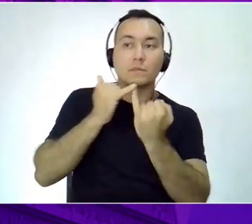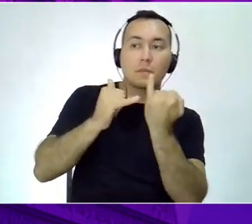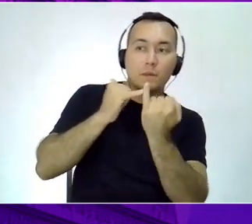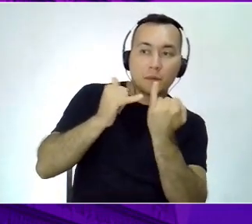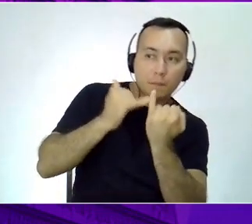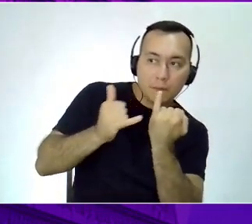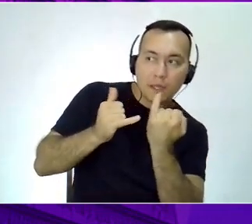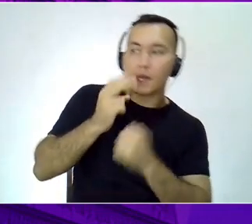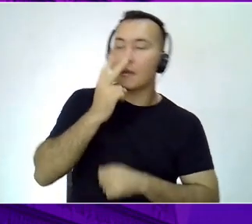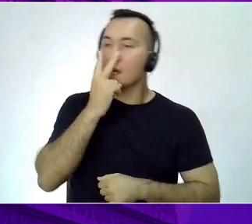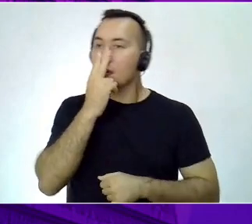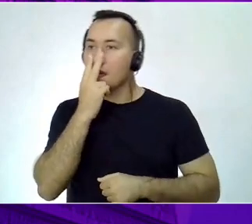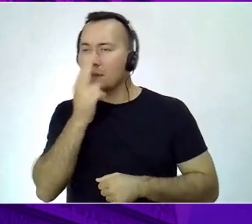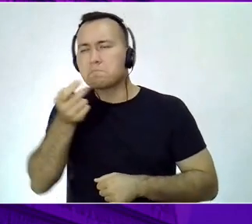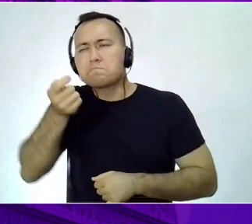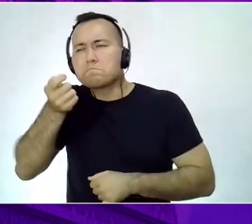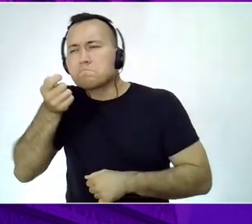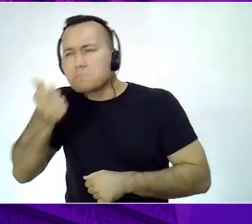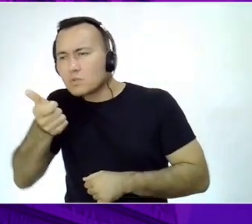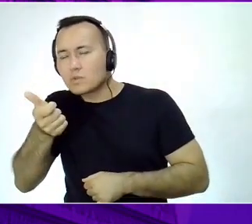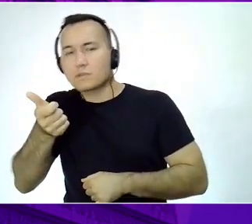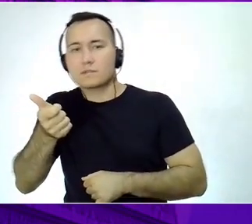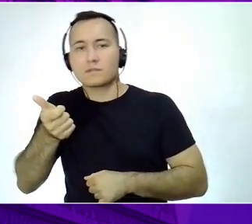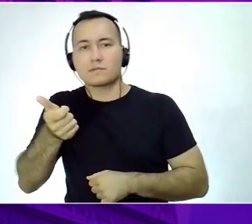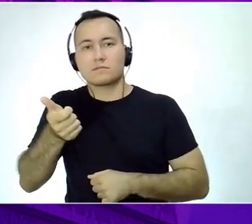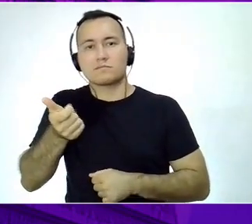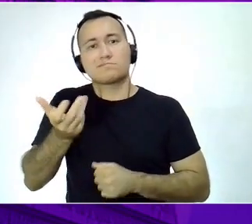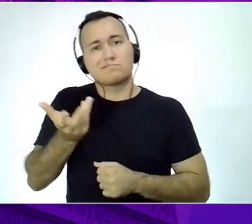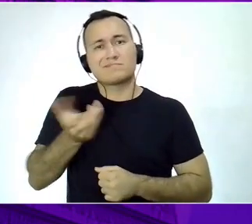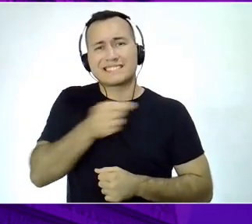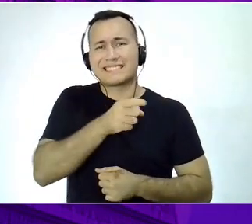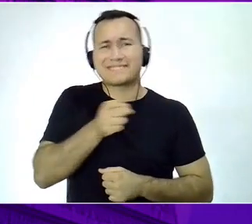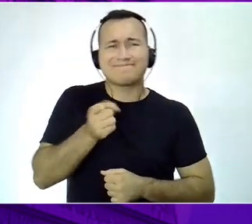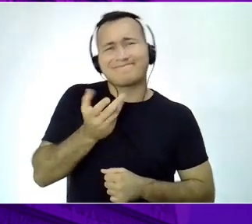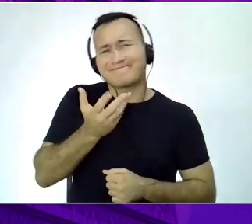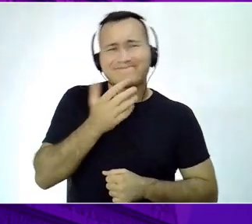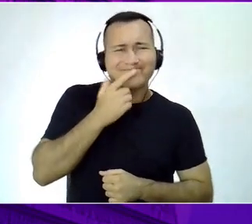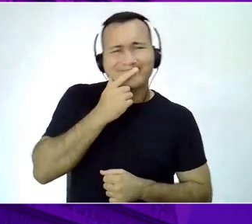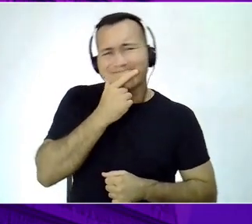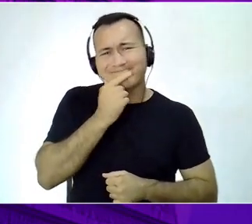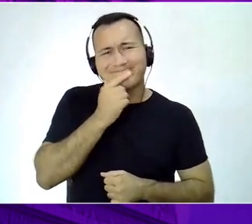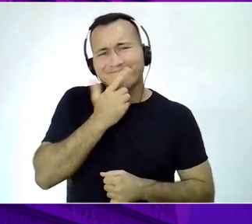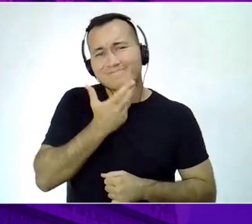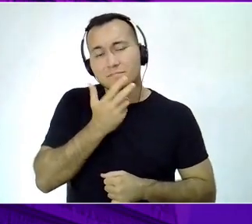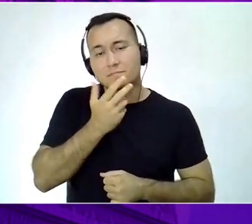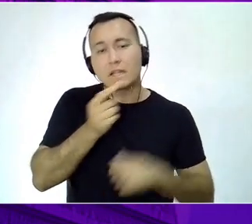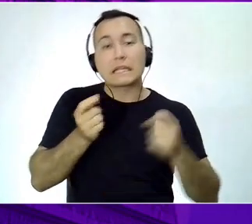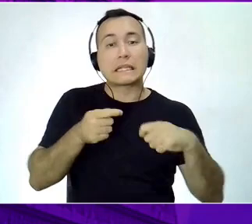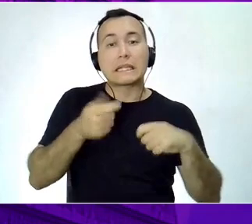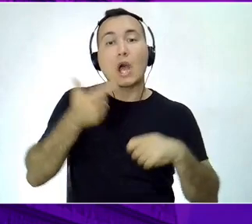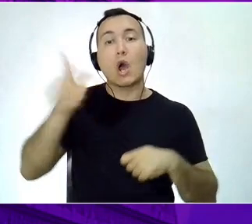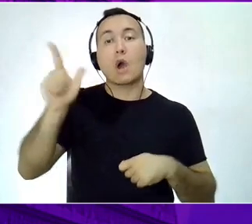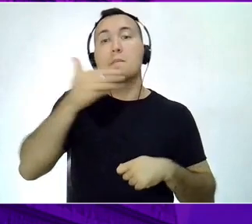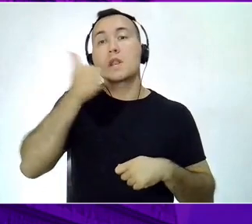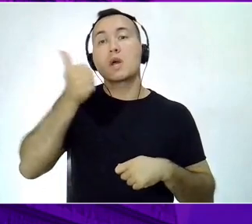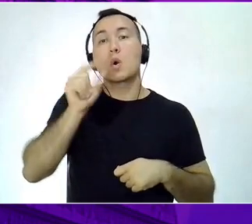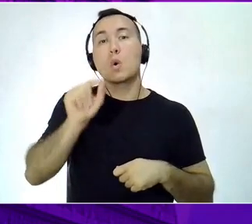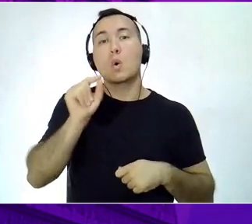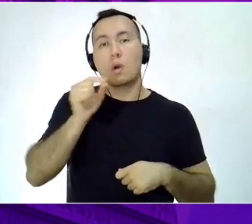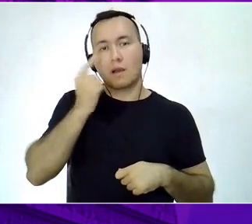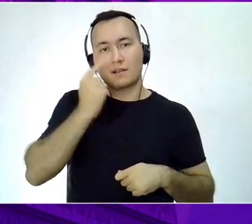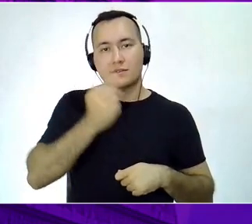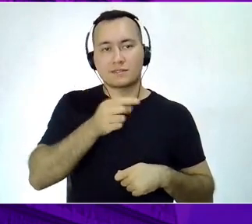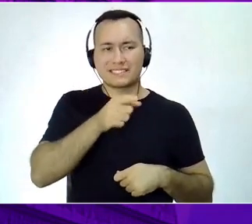mesmo valor. Então, eu posso fazer uma escolha um pouco diferente. Eu vou ir para um elemento visual que tem um pouco mais de precisão, que era